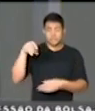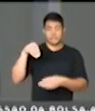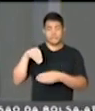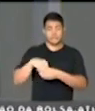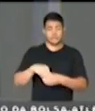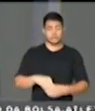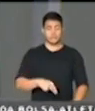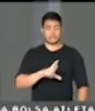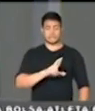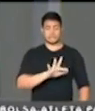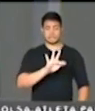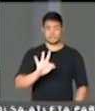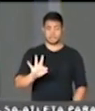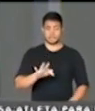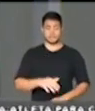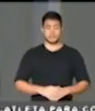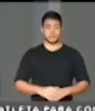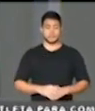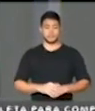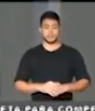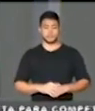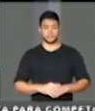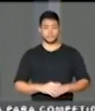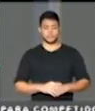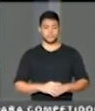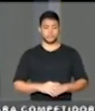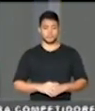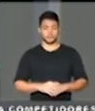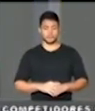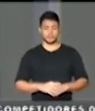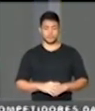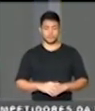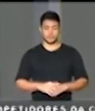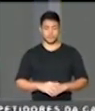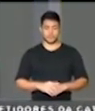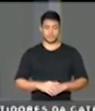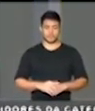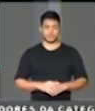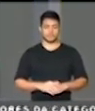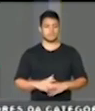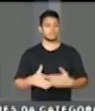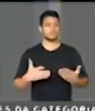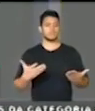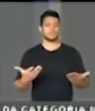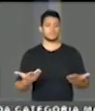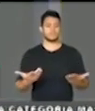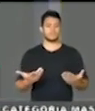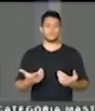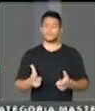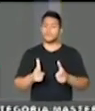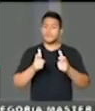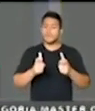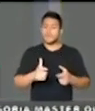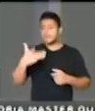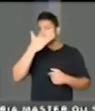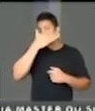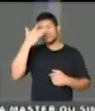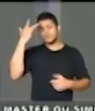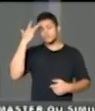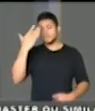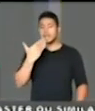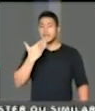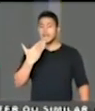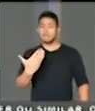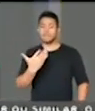Federal prende o chefe de setor da Lava Jato na Receita Federal. Cadê os lavajatistas para vir